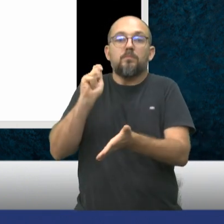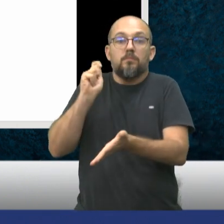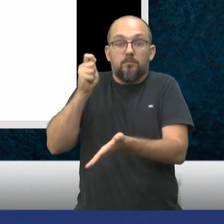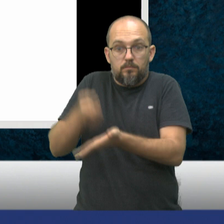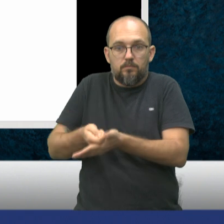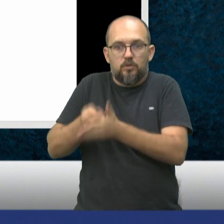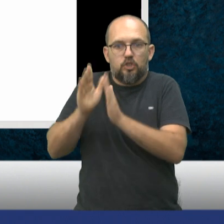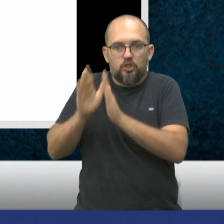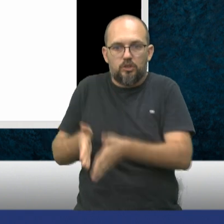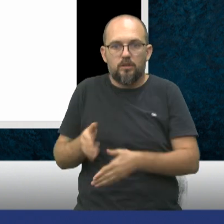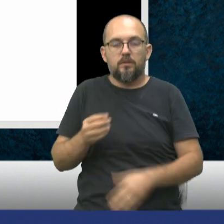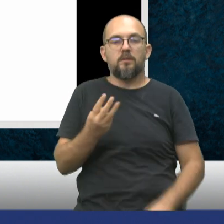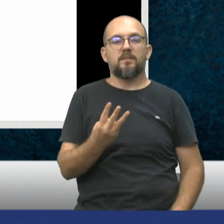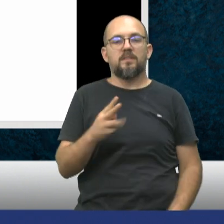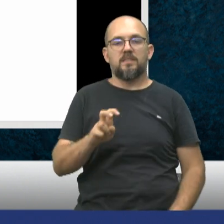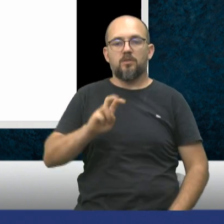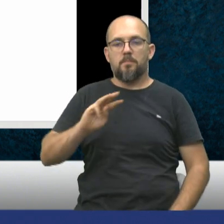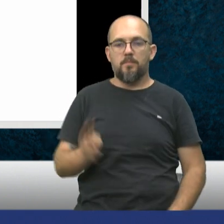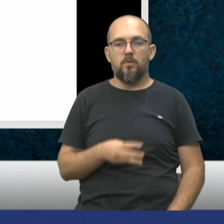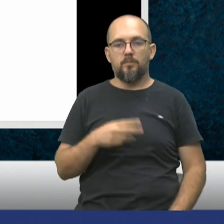valor foi de